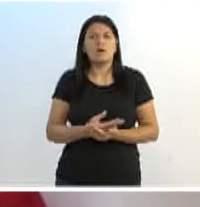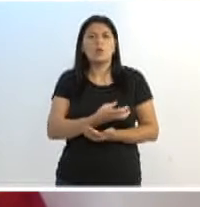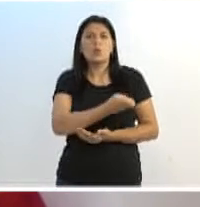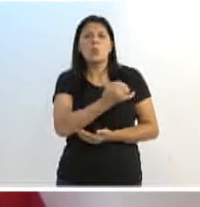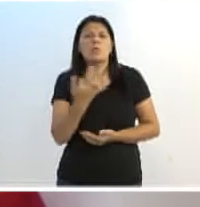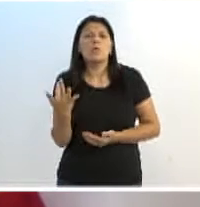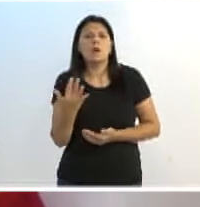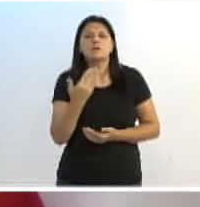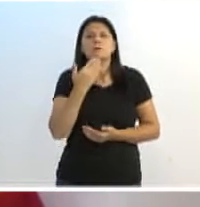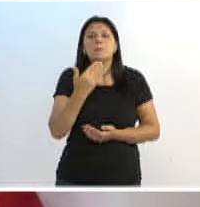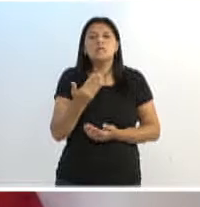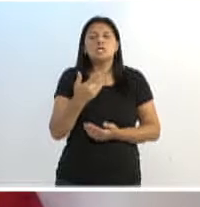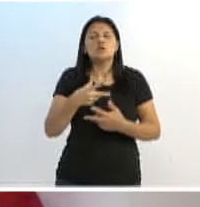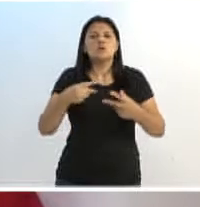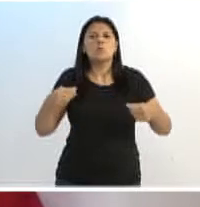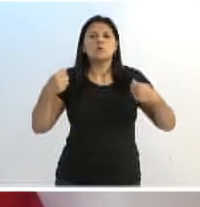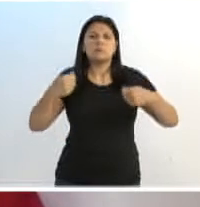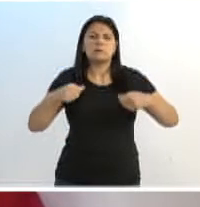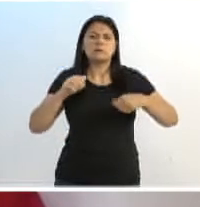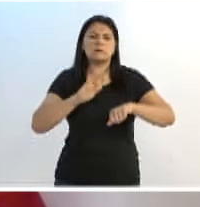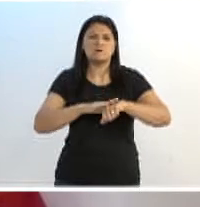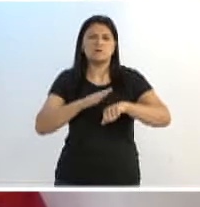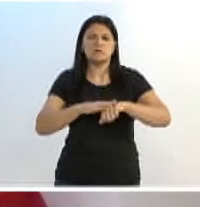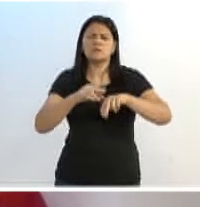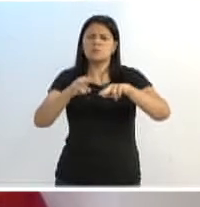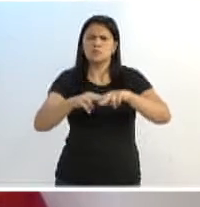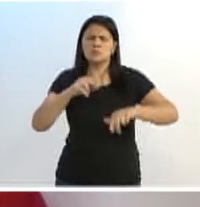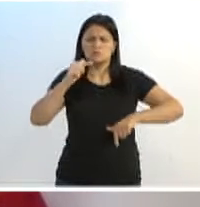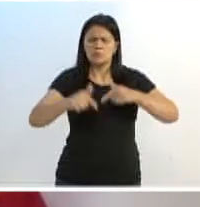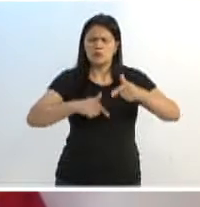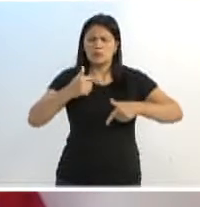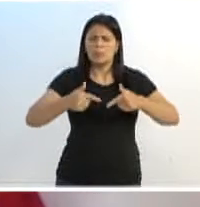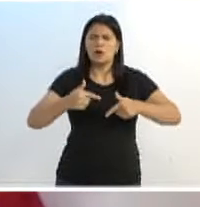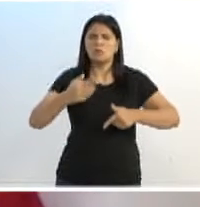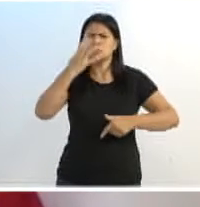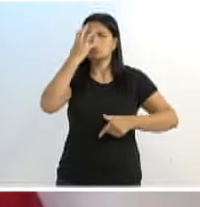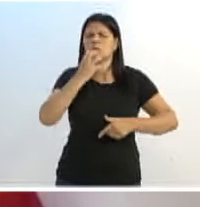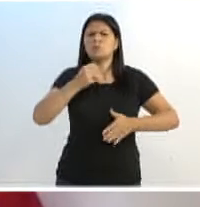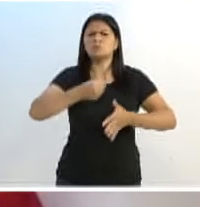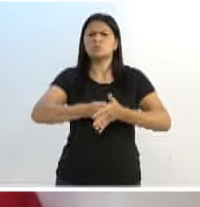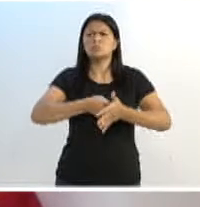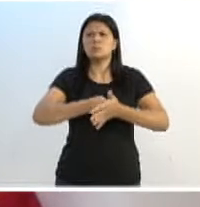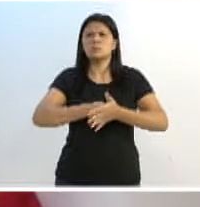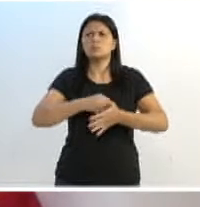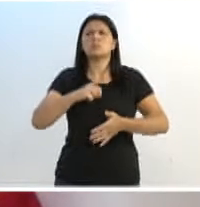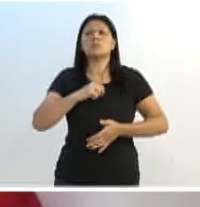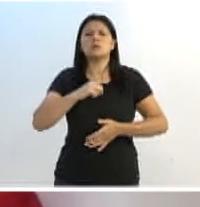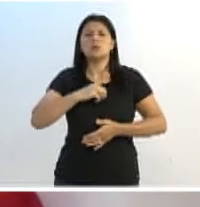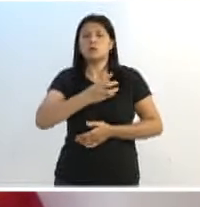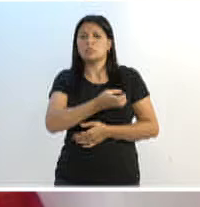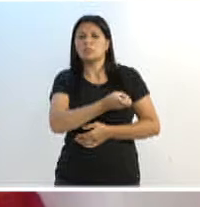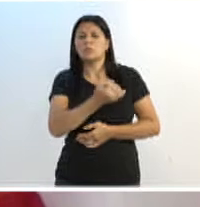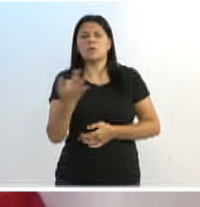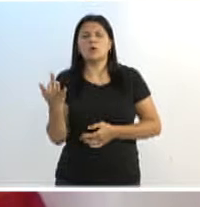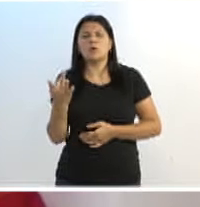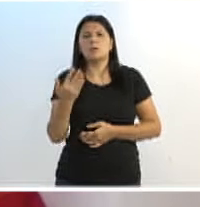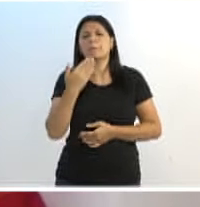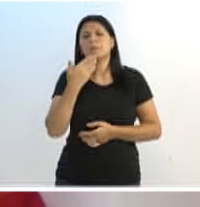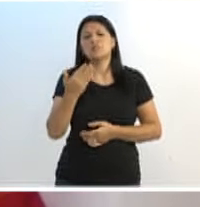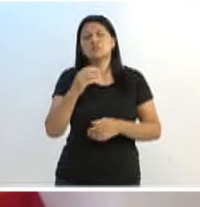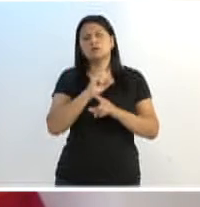quando a gente faz o trabalho aqui com seriedade, com bastante dedicação, sim, são inúmeras as demandas da nossa sociedade. E a gente